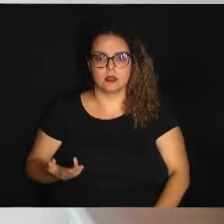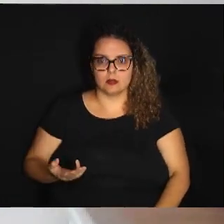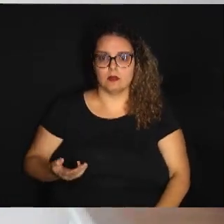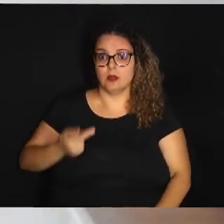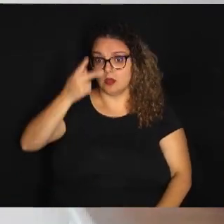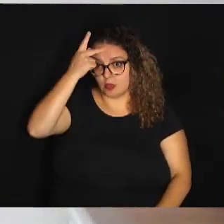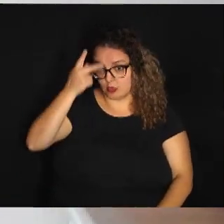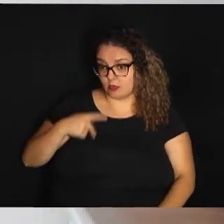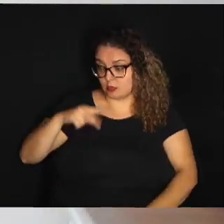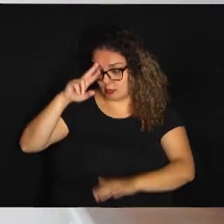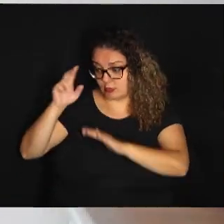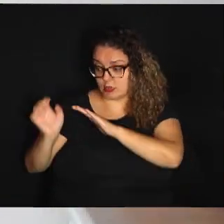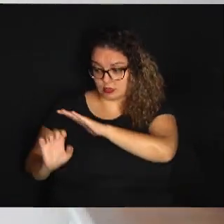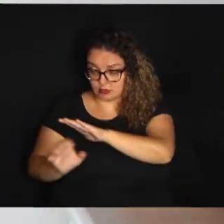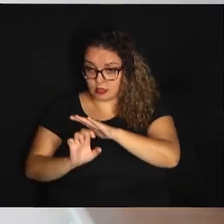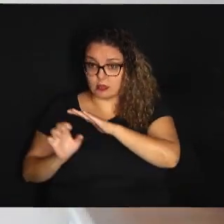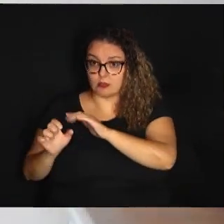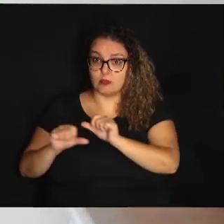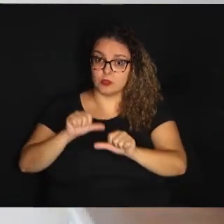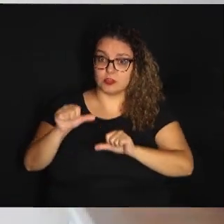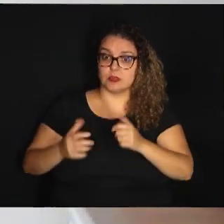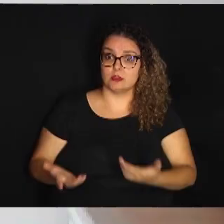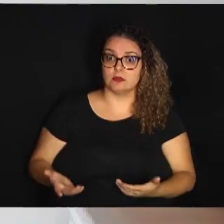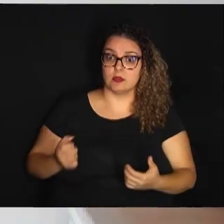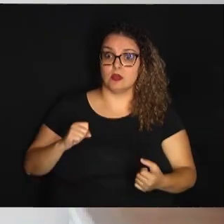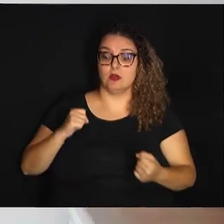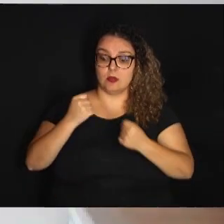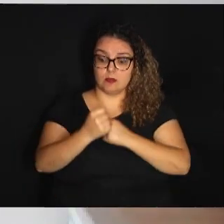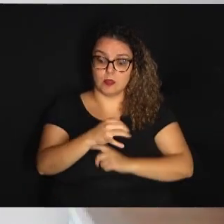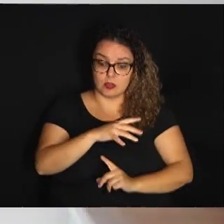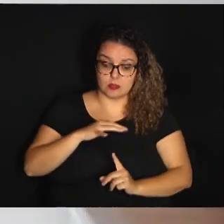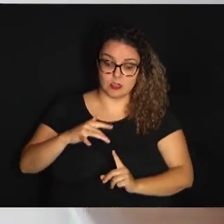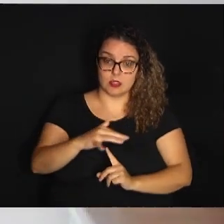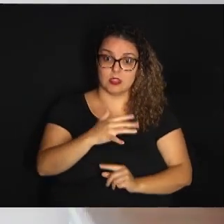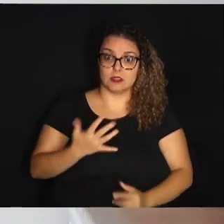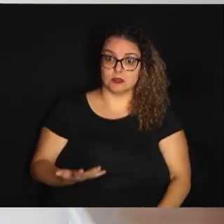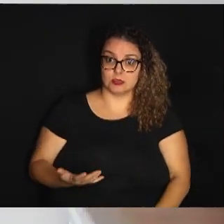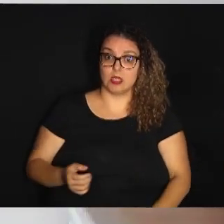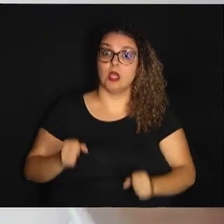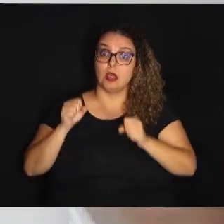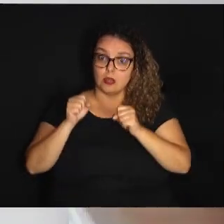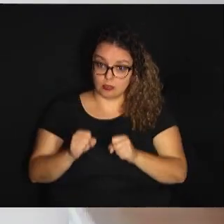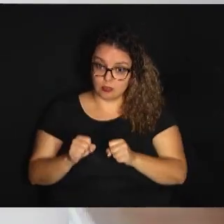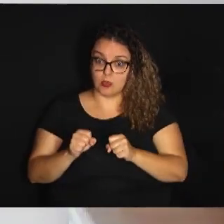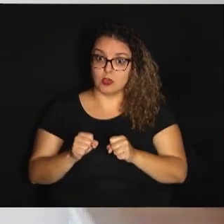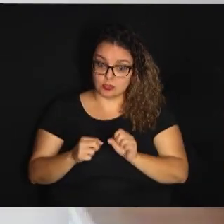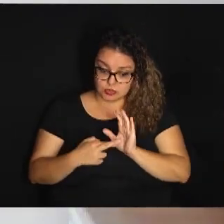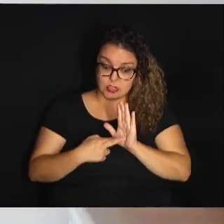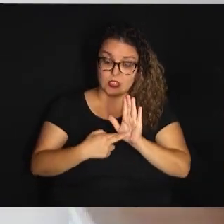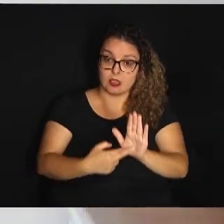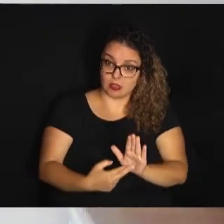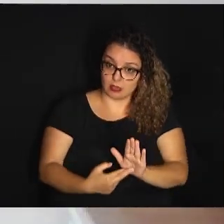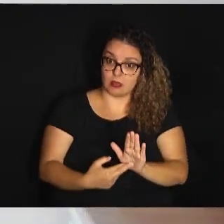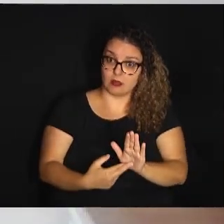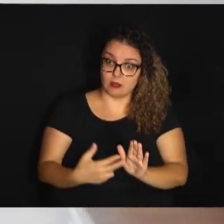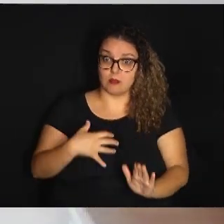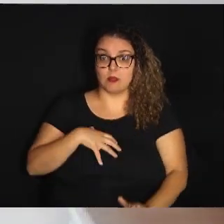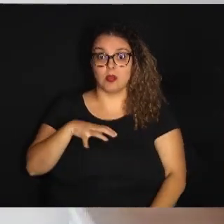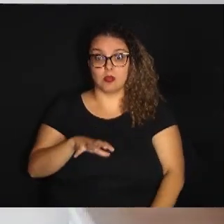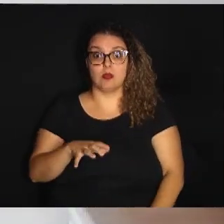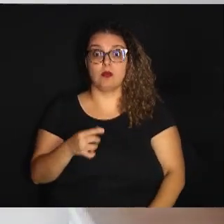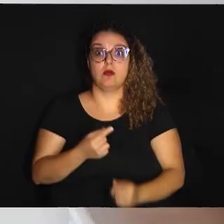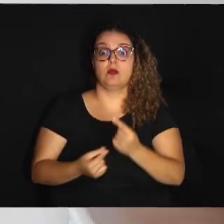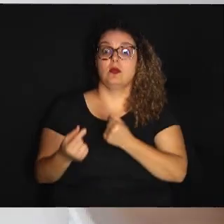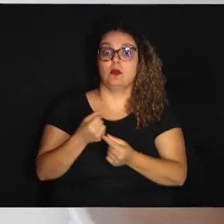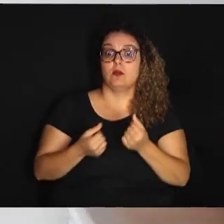também a mentalidade, e o próprio empresariado precisa mudar a mentalidade. Proteger o meio ambiente pode e